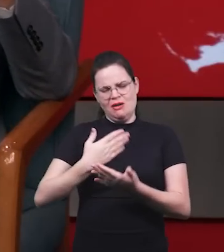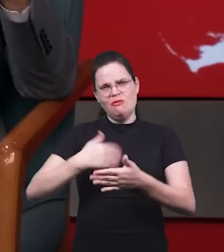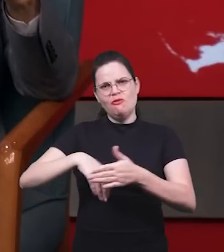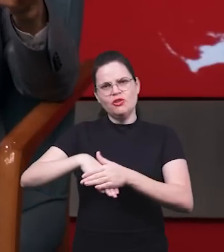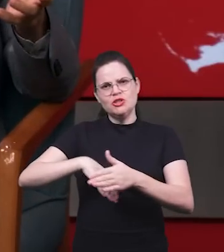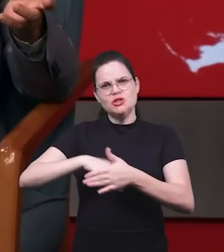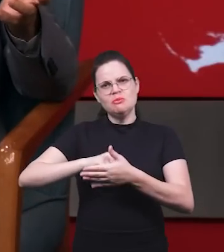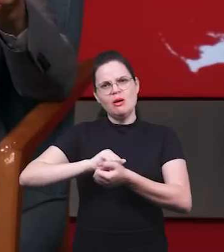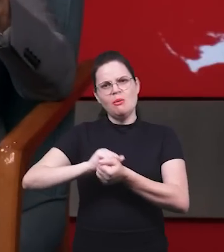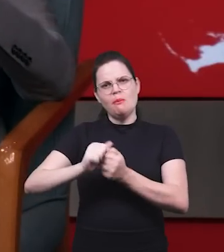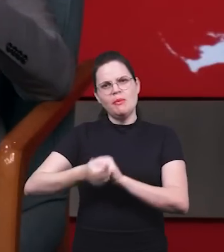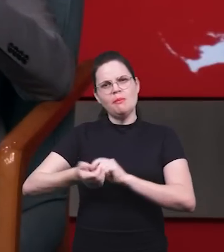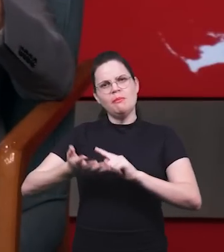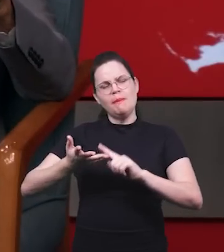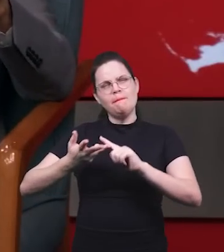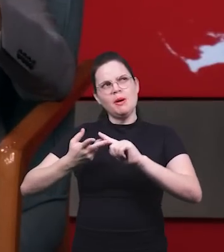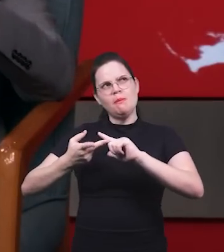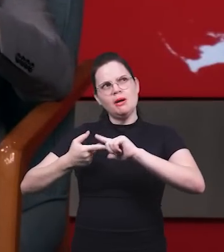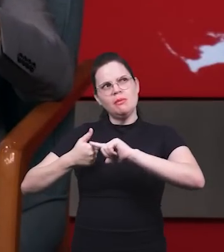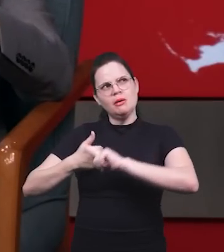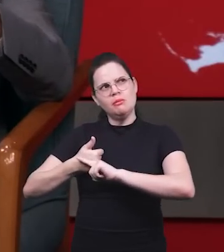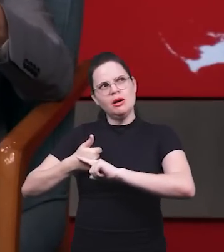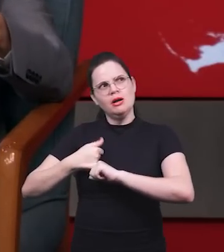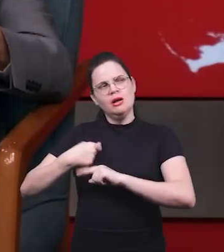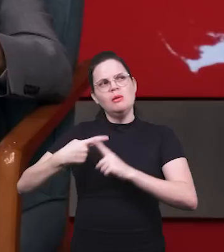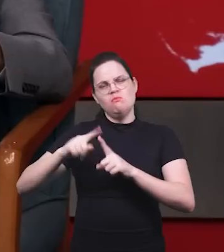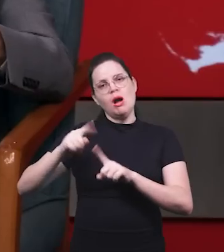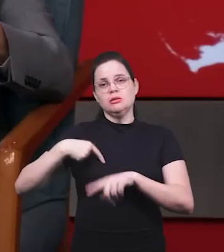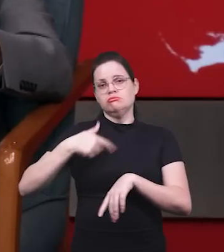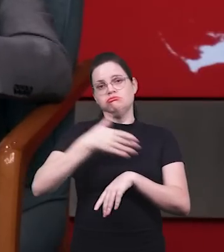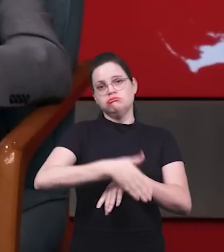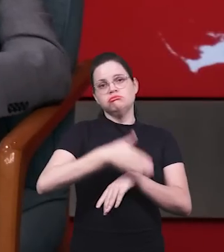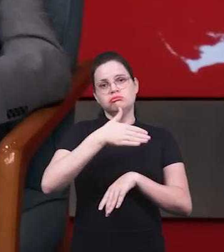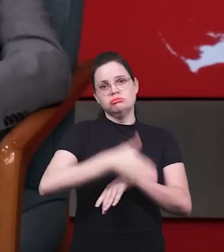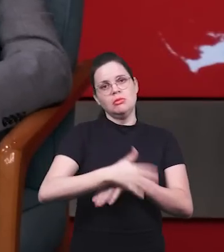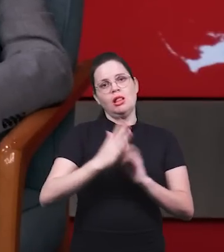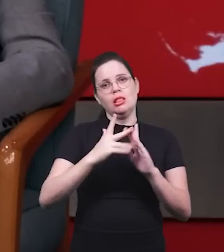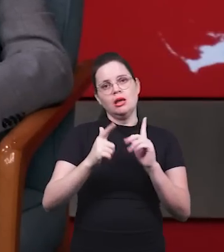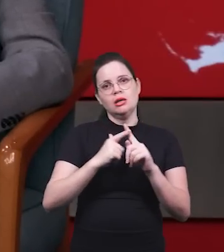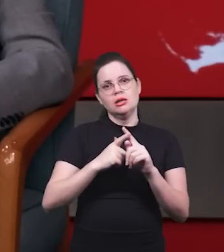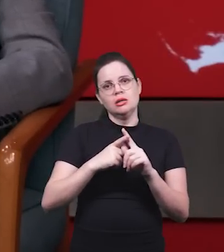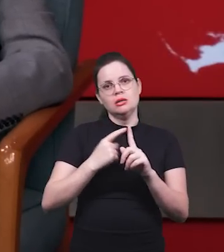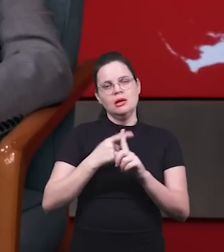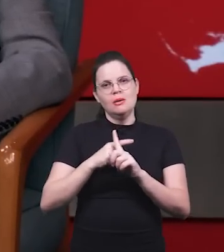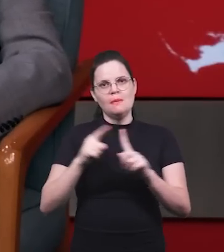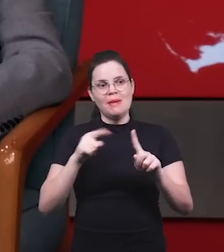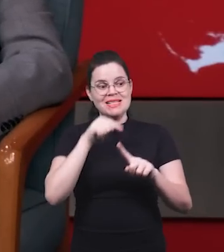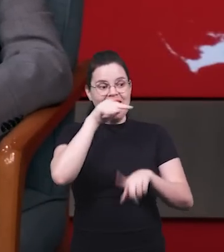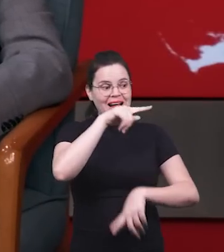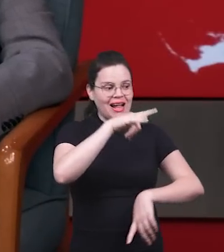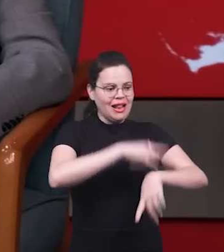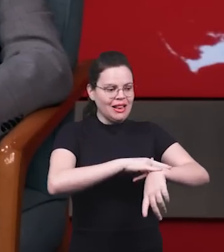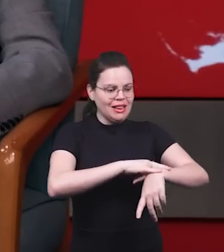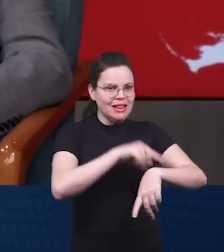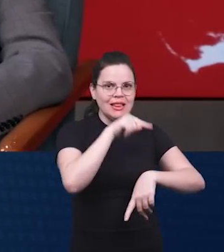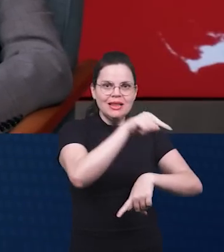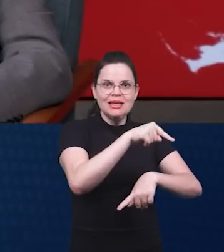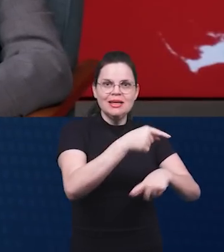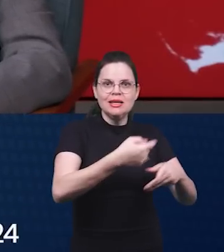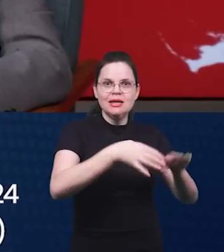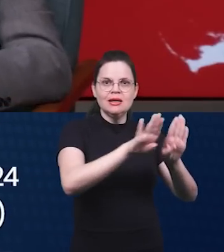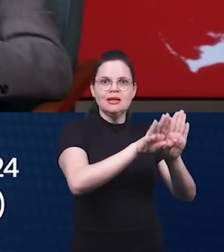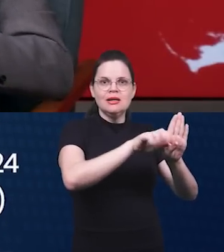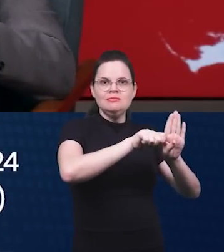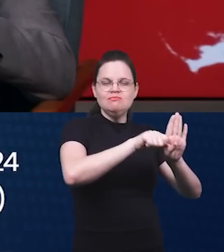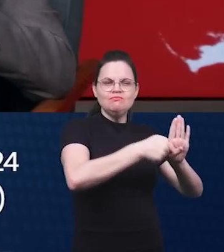jogava futebol, aquela coisa toda, tudo aquilo, indo para a igreja, né, aos poucos. Mas a partir daquele momento,